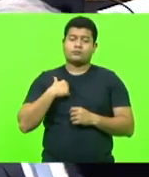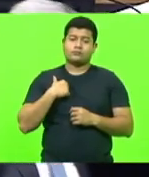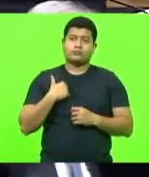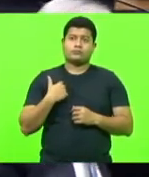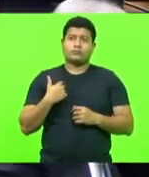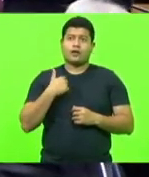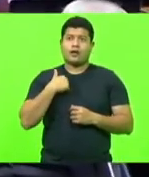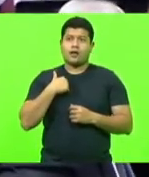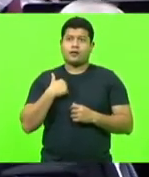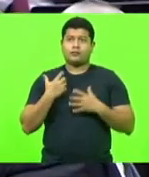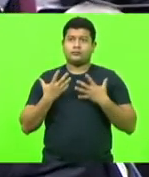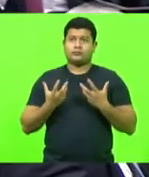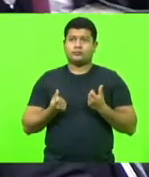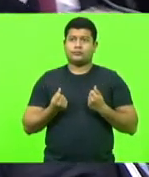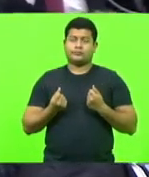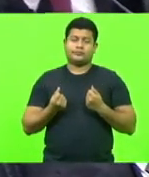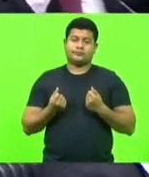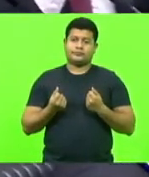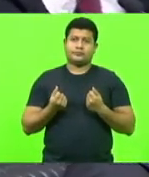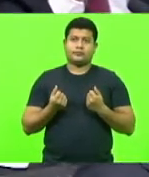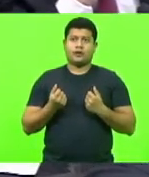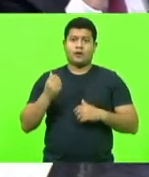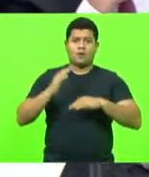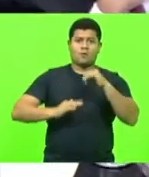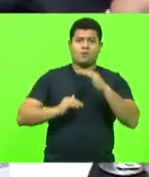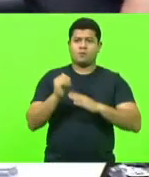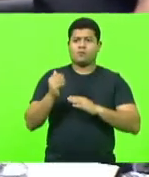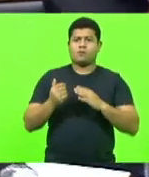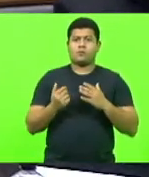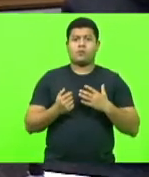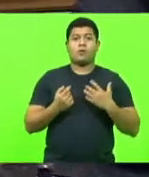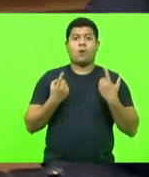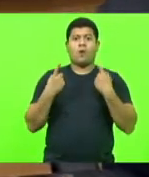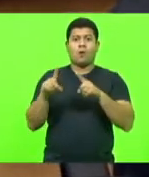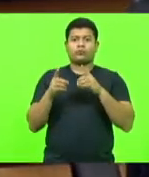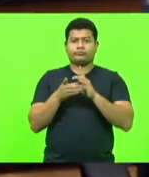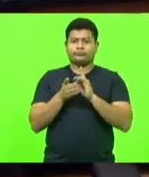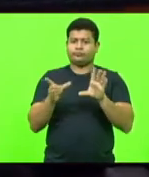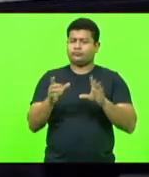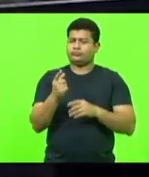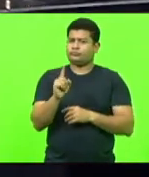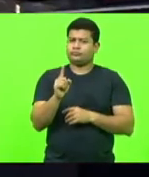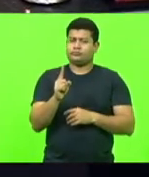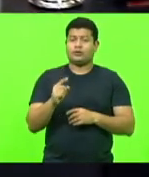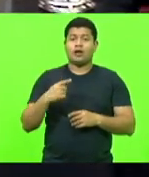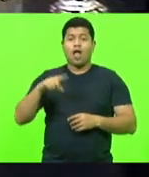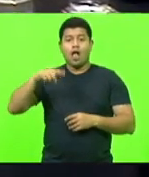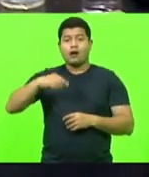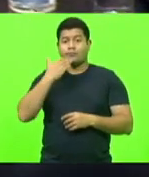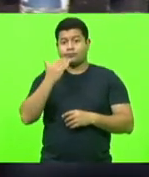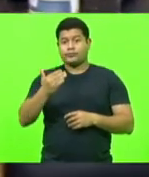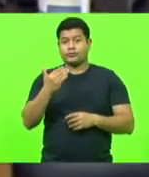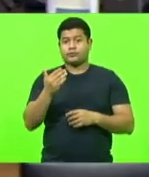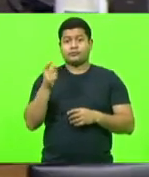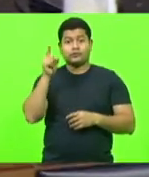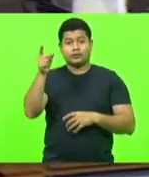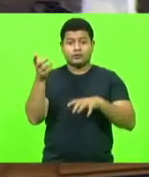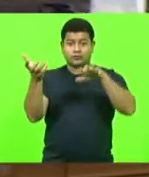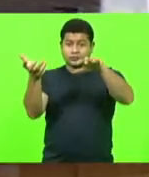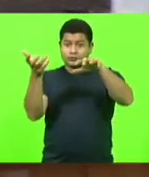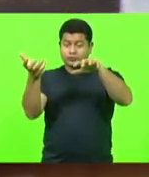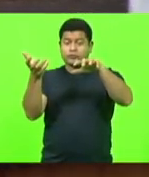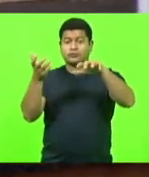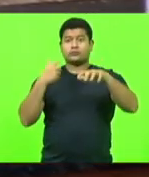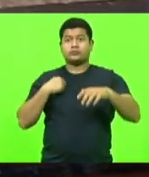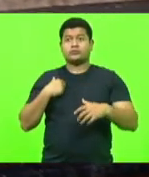eu não sou favorável a nenhum tipo de ação antidemocrática. O que nós estamos fazendo aqui é um pedido para que o Senado possa